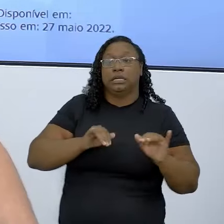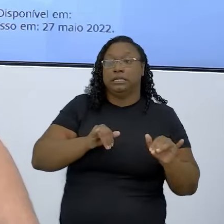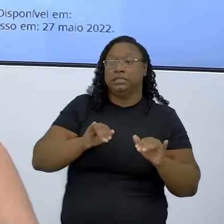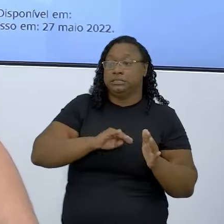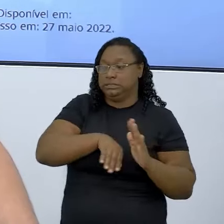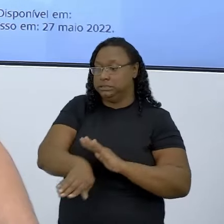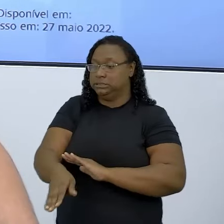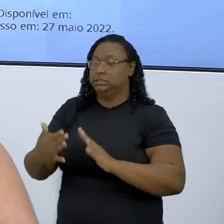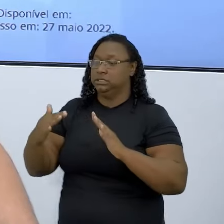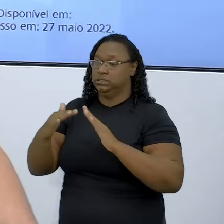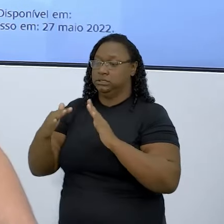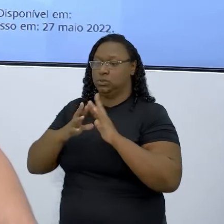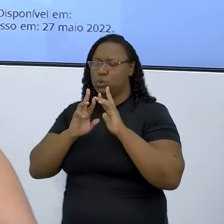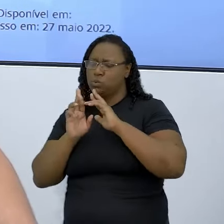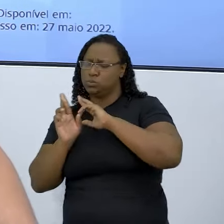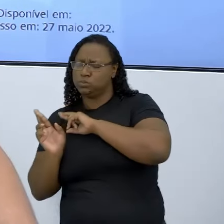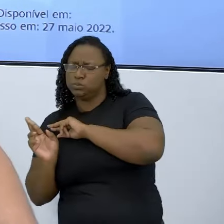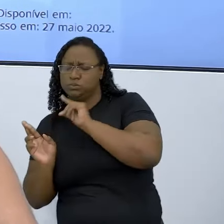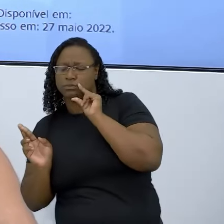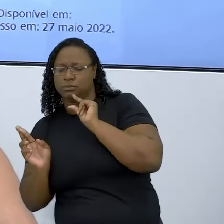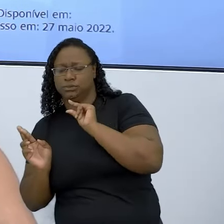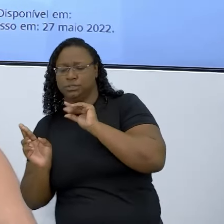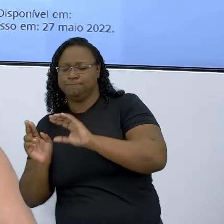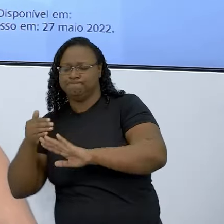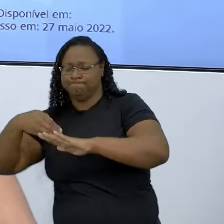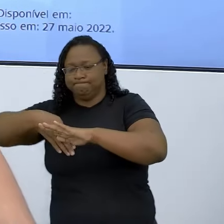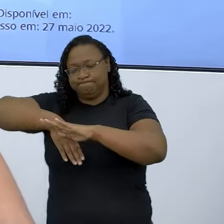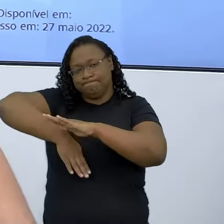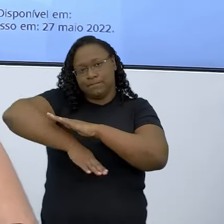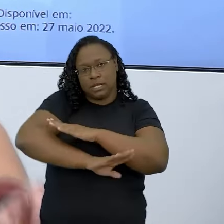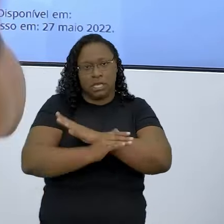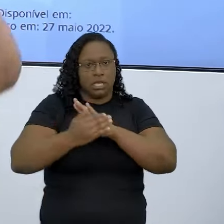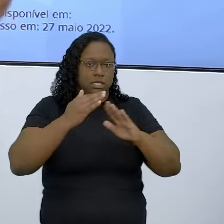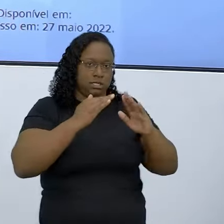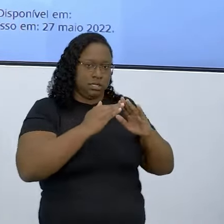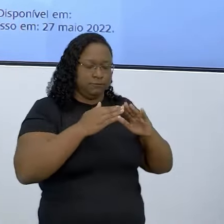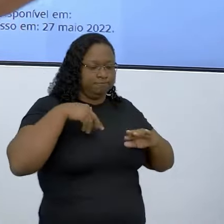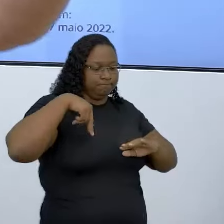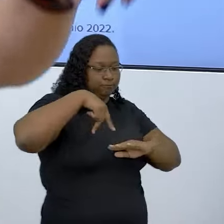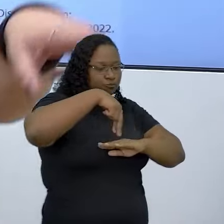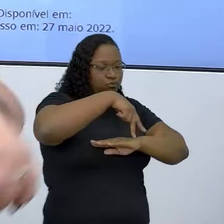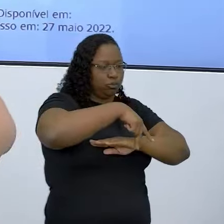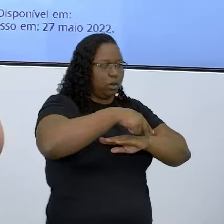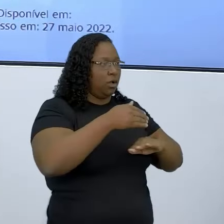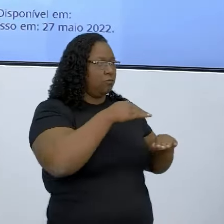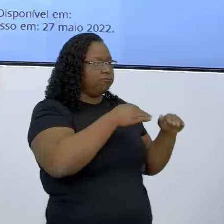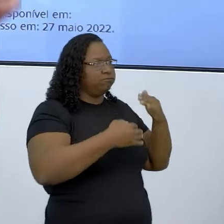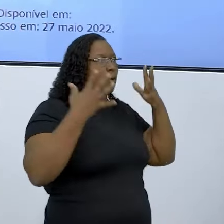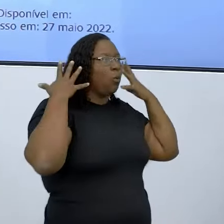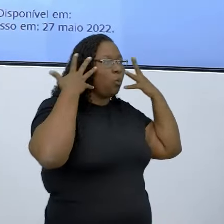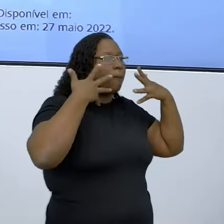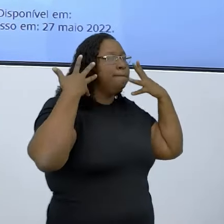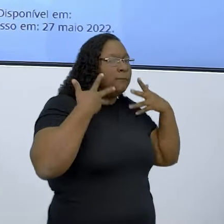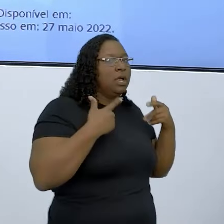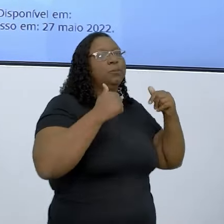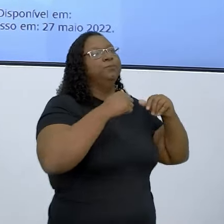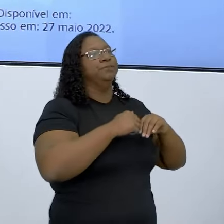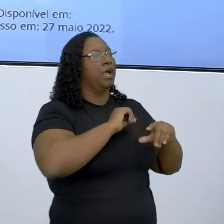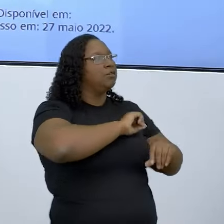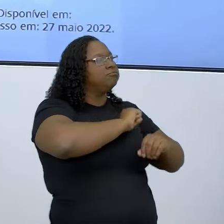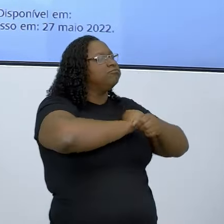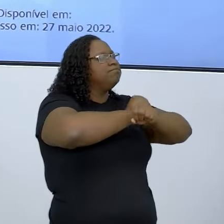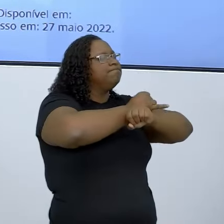dormir um pouco, ele saía pra montar o caminhão, pra ir pra feira. Ele passava a madrugada montando a feira, organizando as coisas. E aí